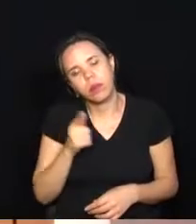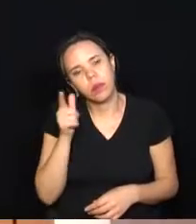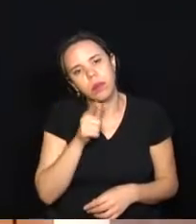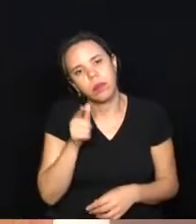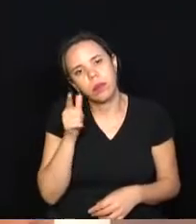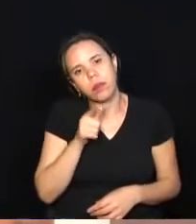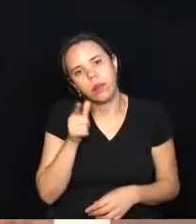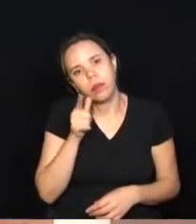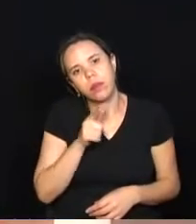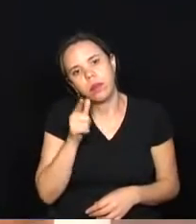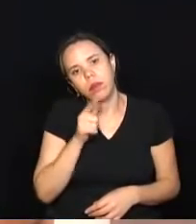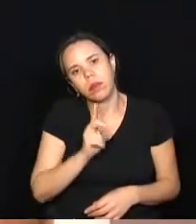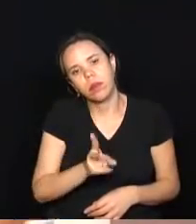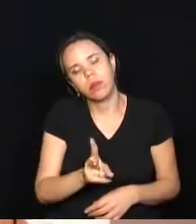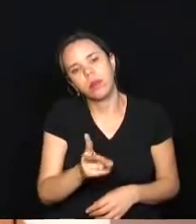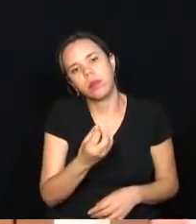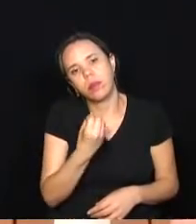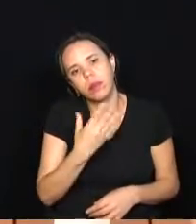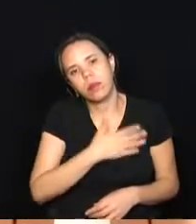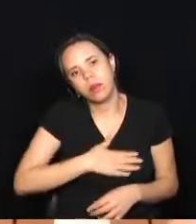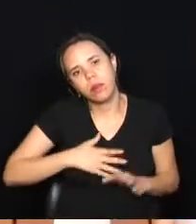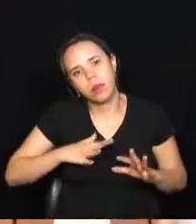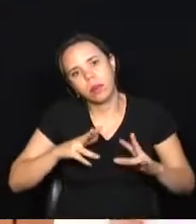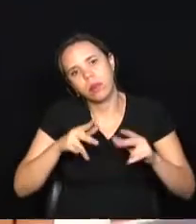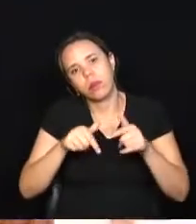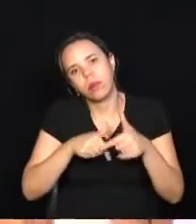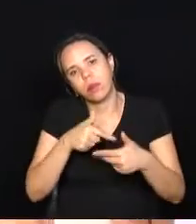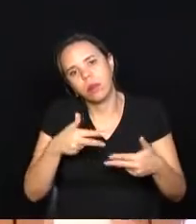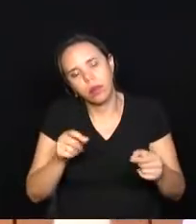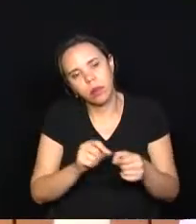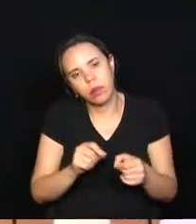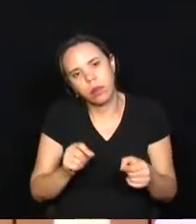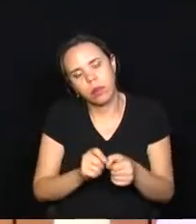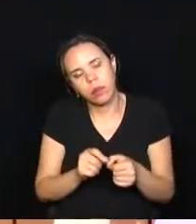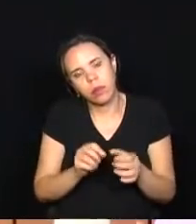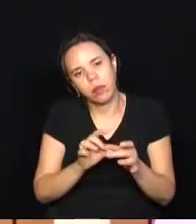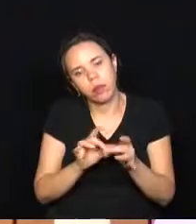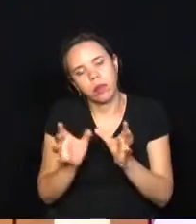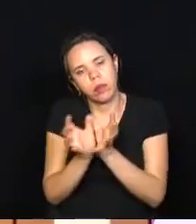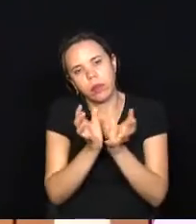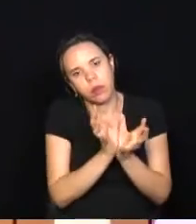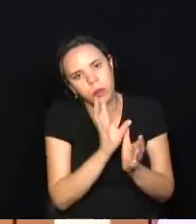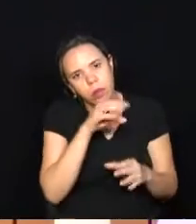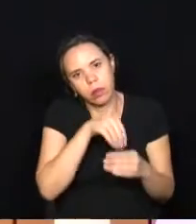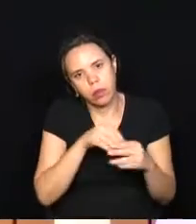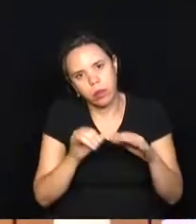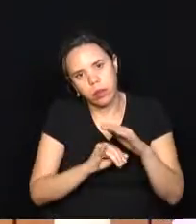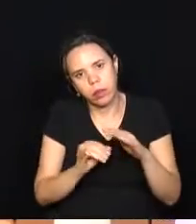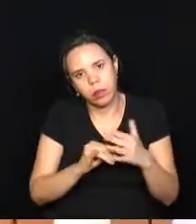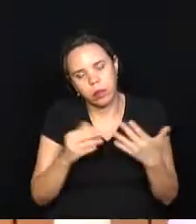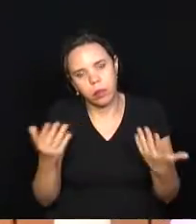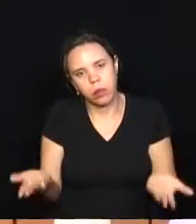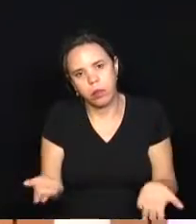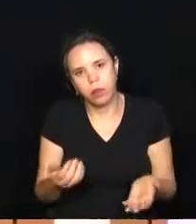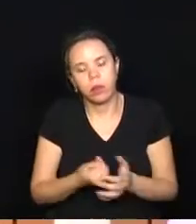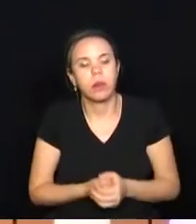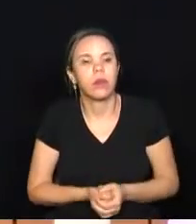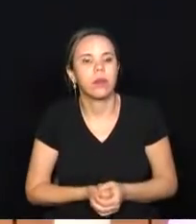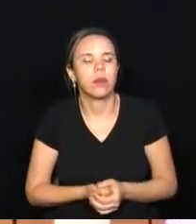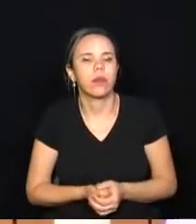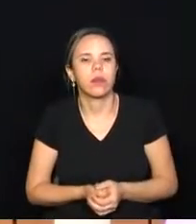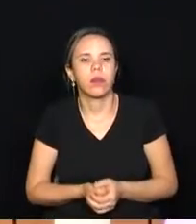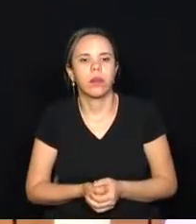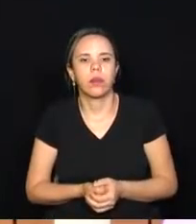conseguir, tá, se manter muito bem com todas as atividades e a um nível coletivo dentro dessa instituição. Né?